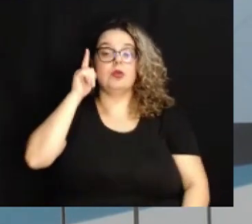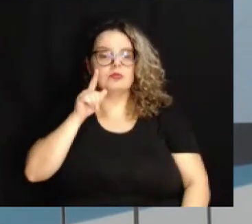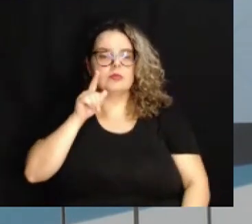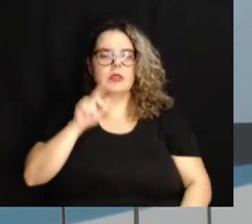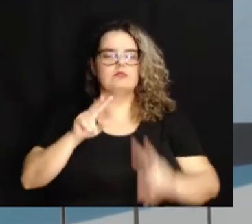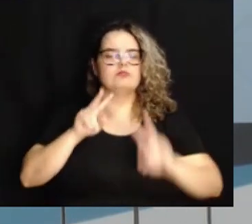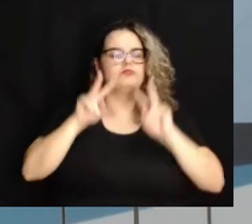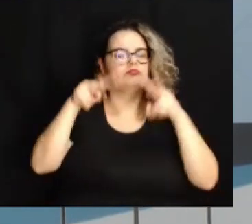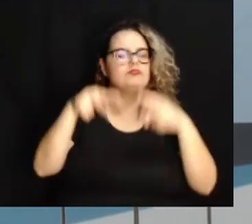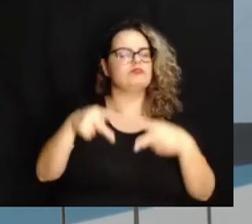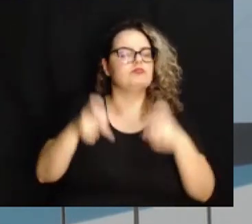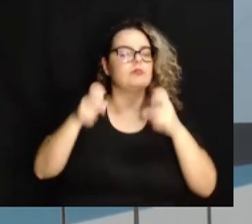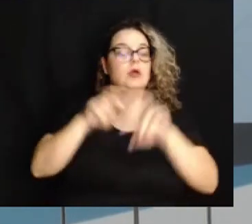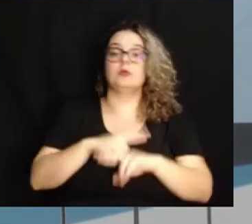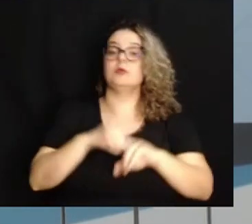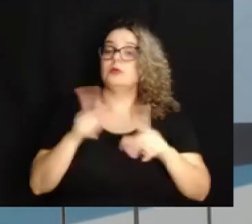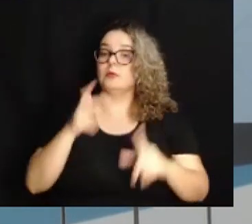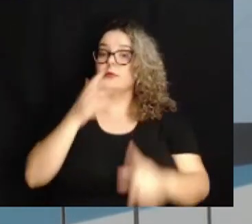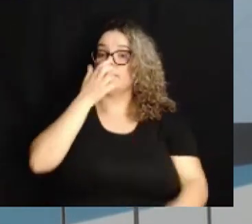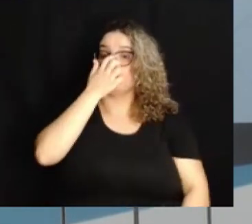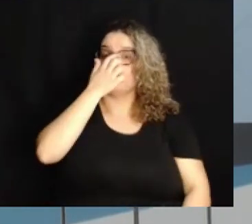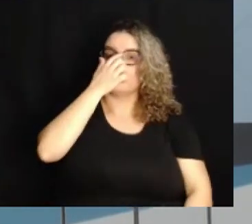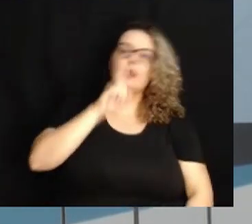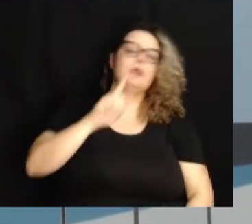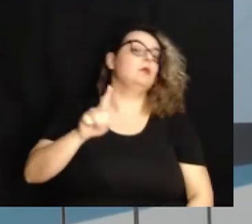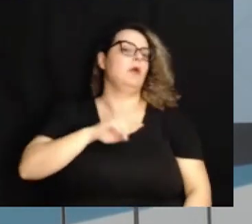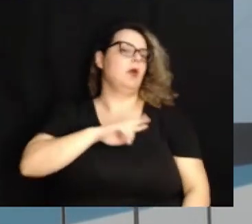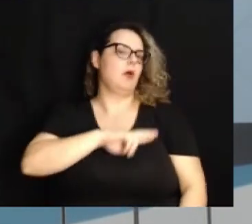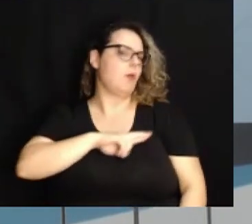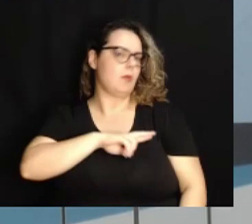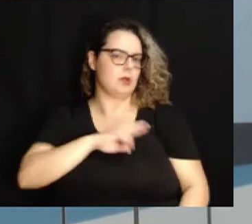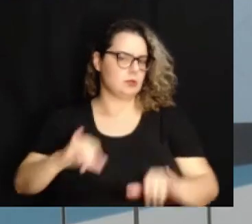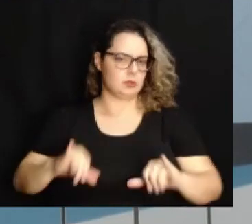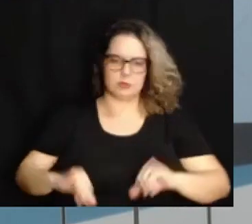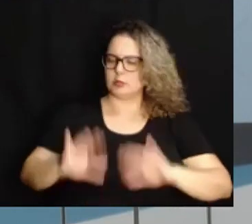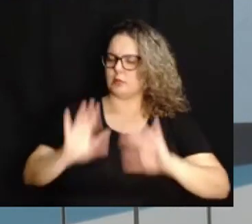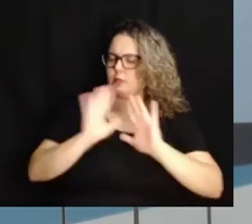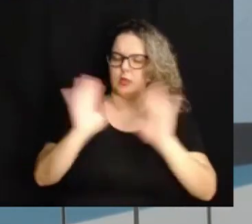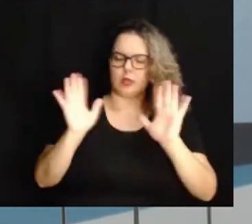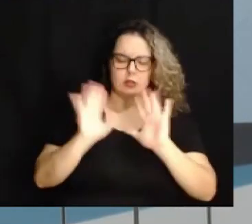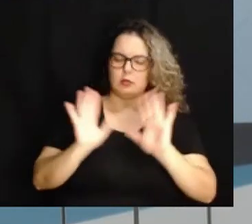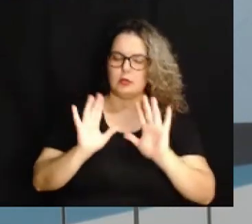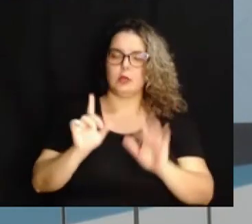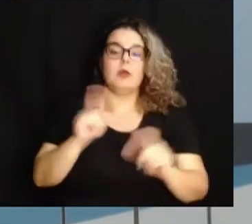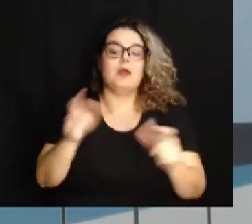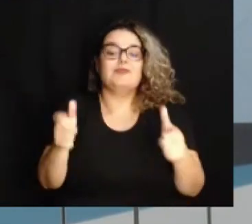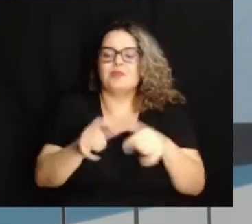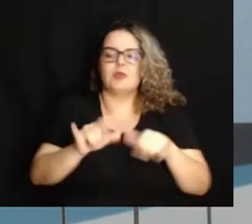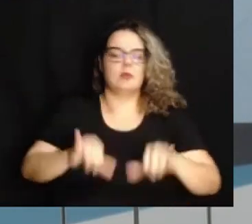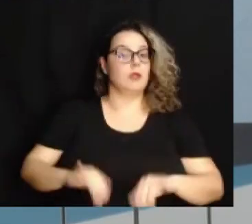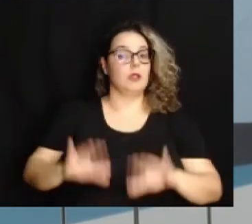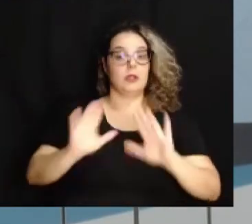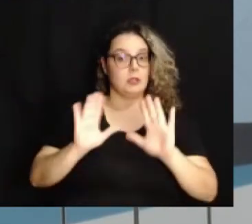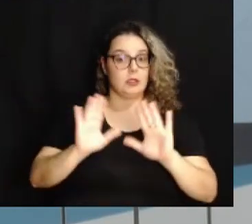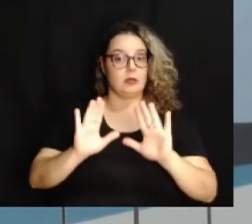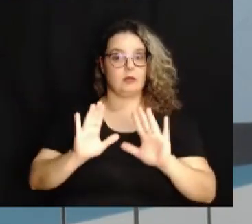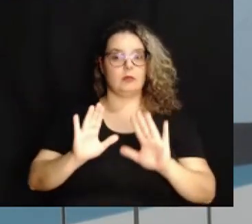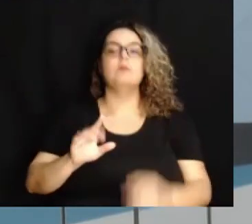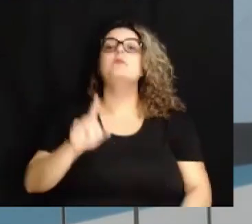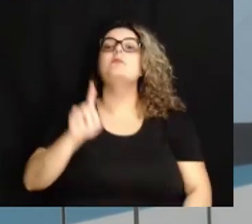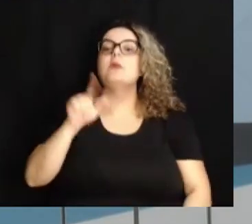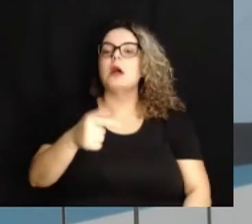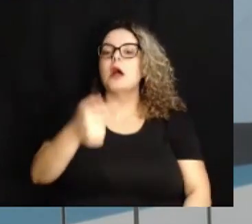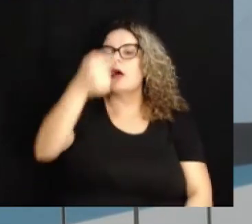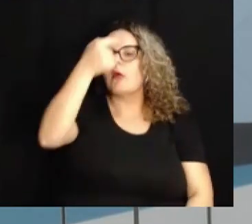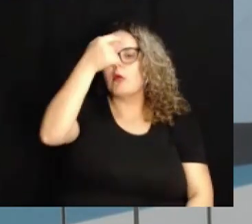questão. Não é sobre romantizar o sofrimento, não é sobre diminuir o sofrimento, mas é nós termos consciência sobre ele. E é